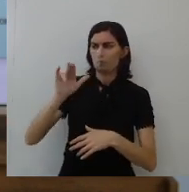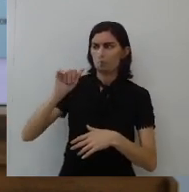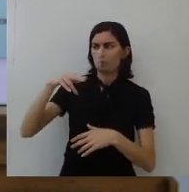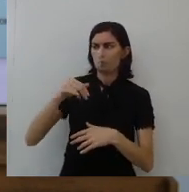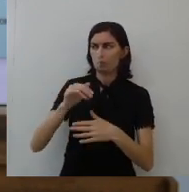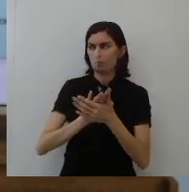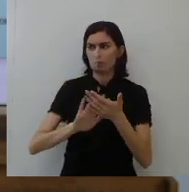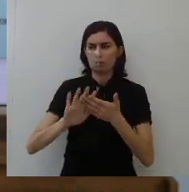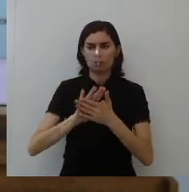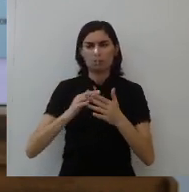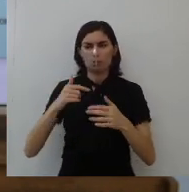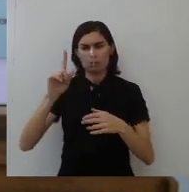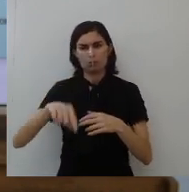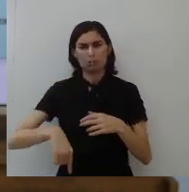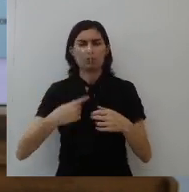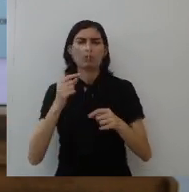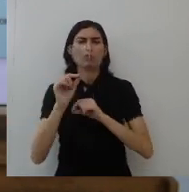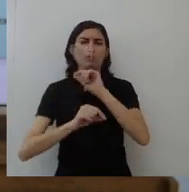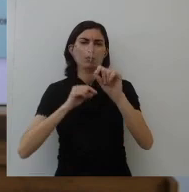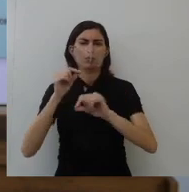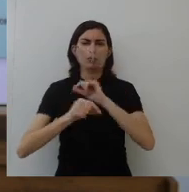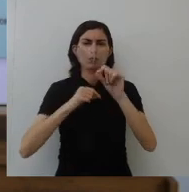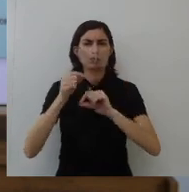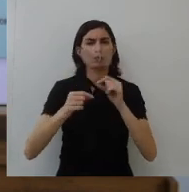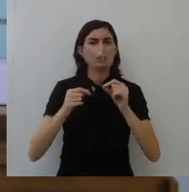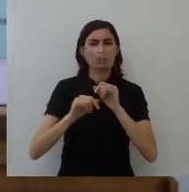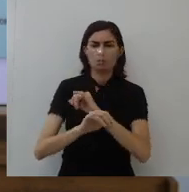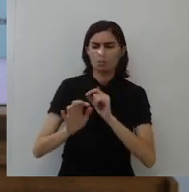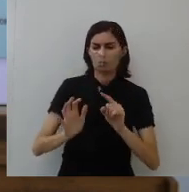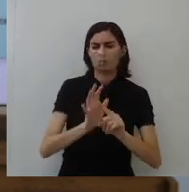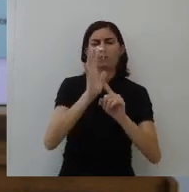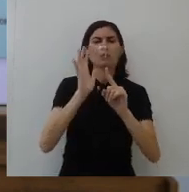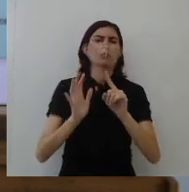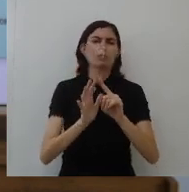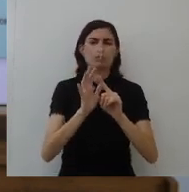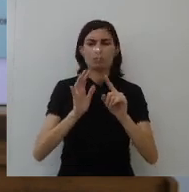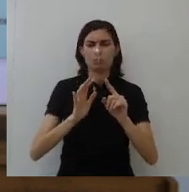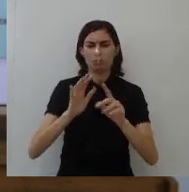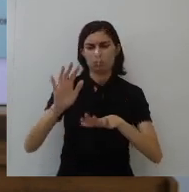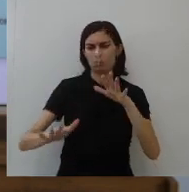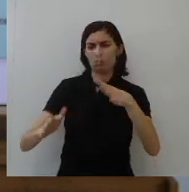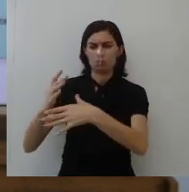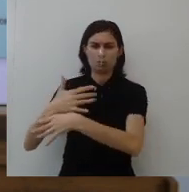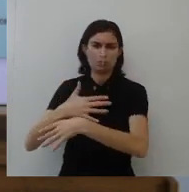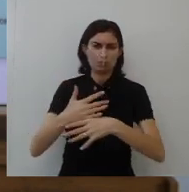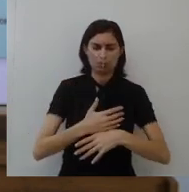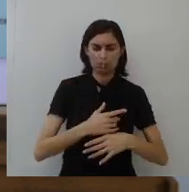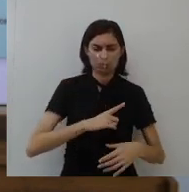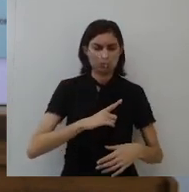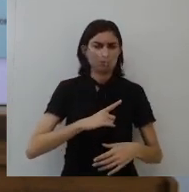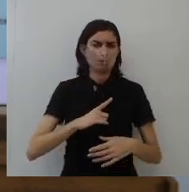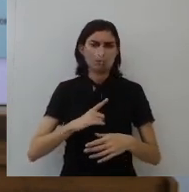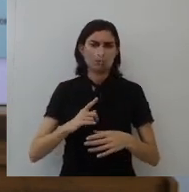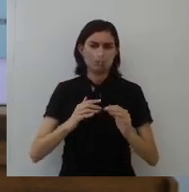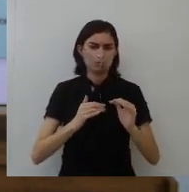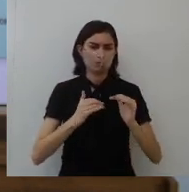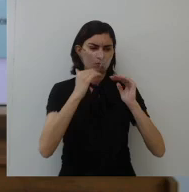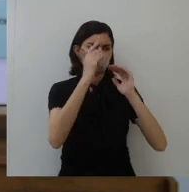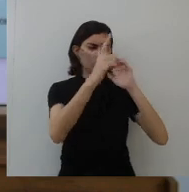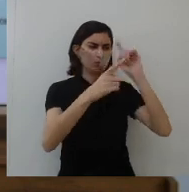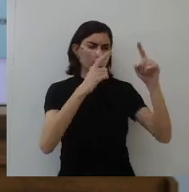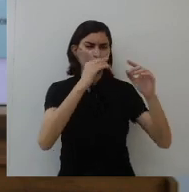é do que a influência que determinadas cidades exercem umas sobre as